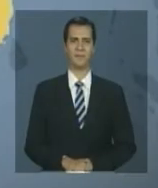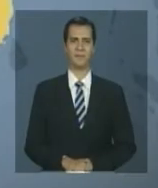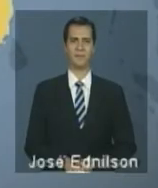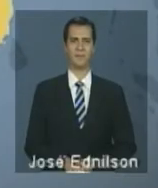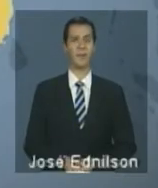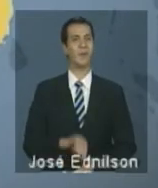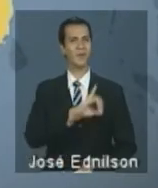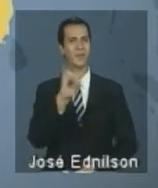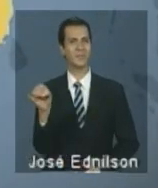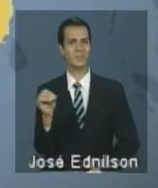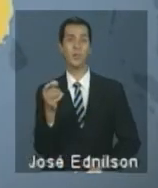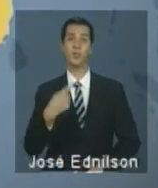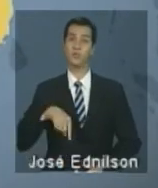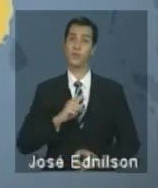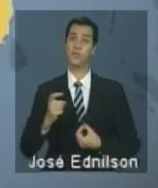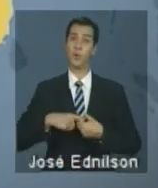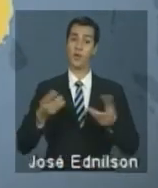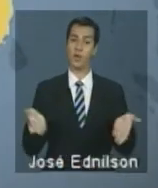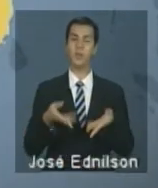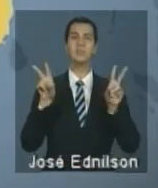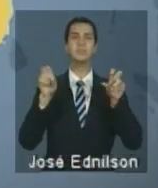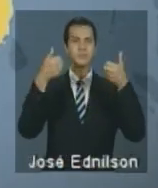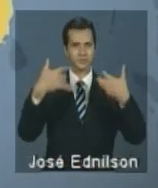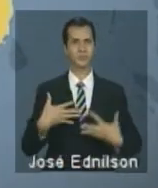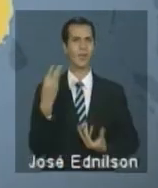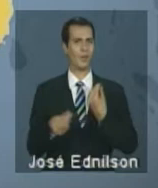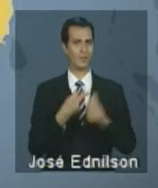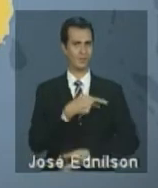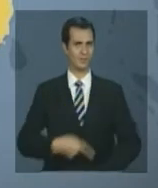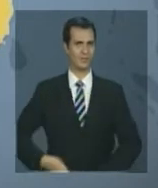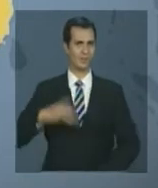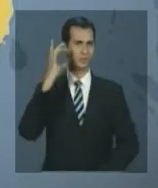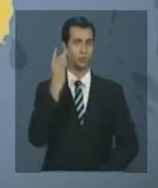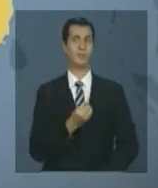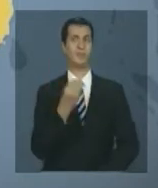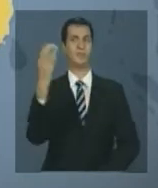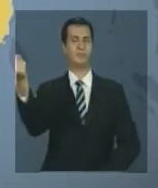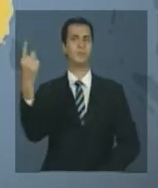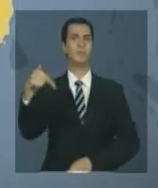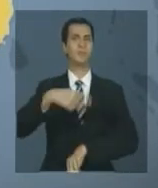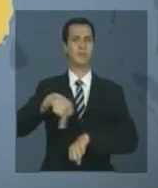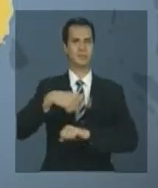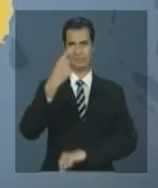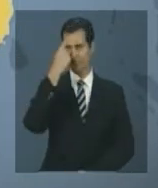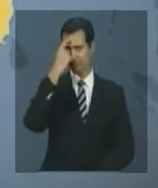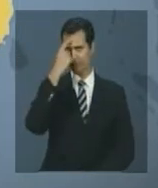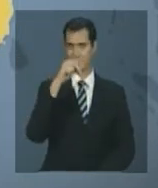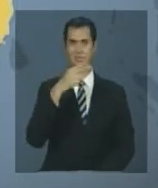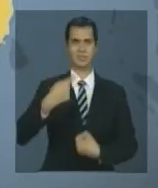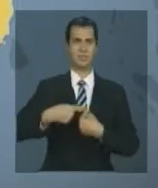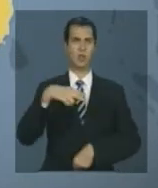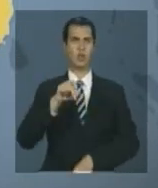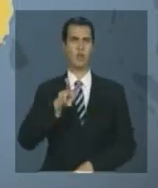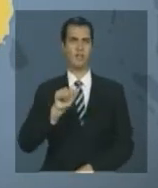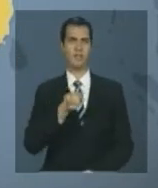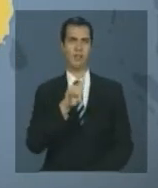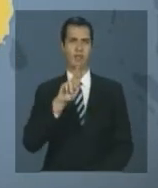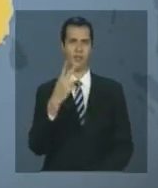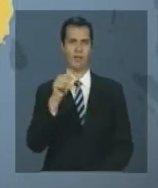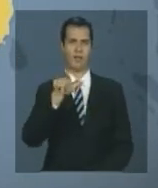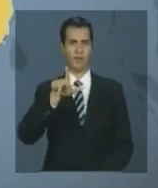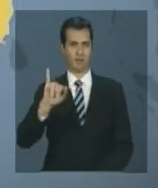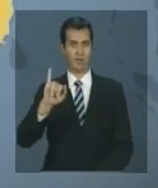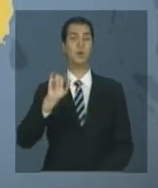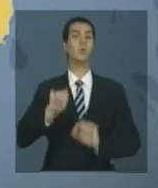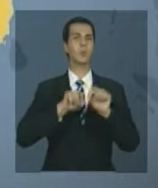Olá, voltamos a falar sobre a viagem da presidenta Dilma Rousseff a Nova Delhi, onde participa da quarta cúpula dos BRICS, que reúne